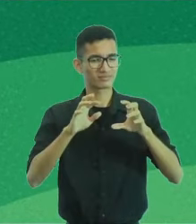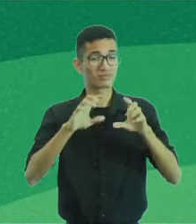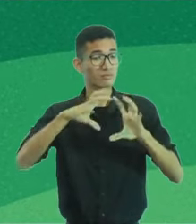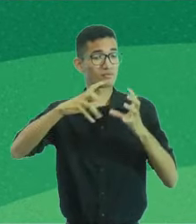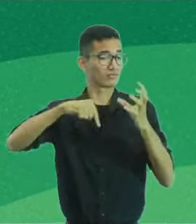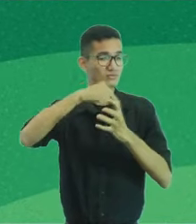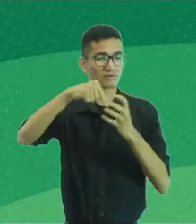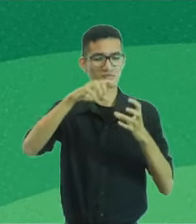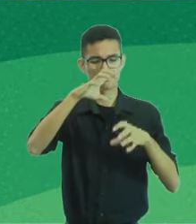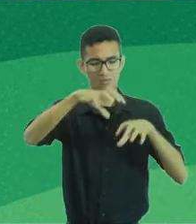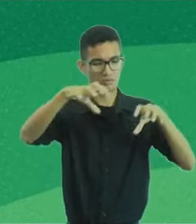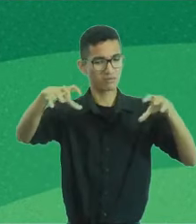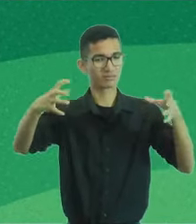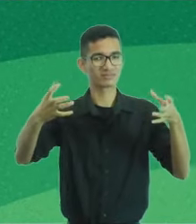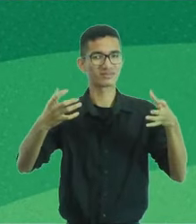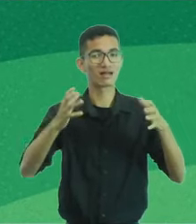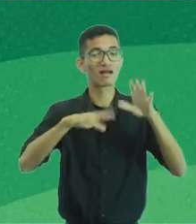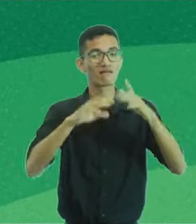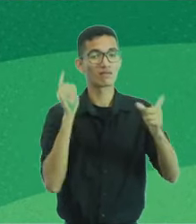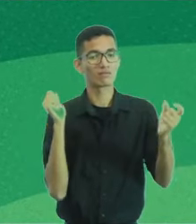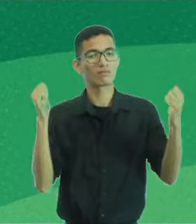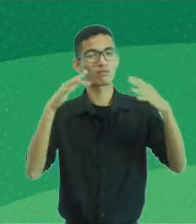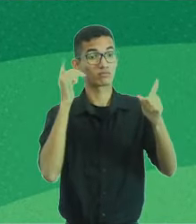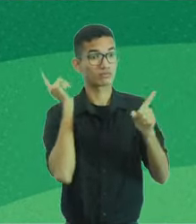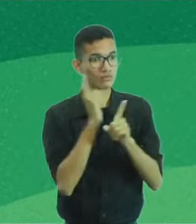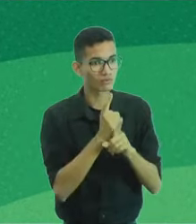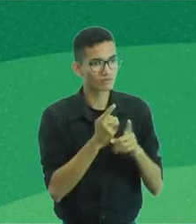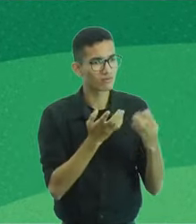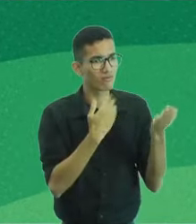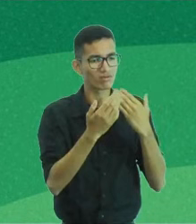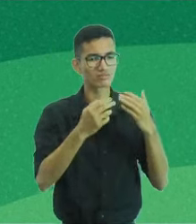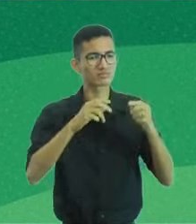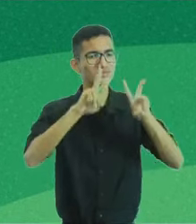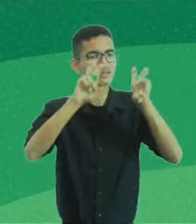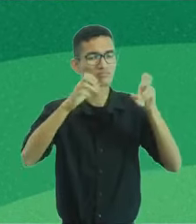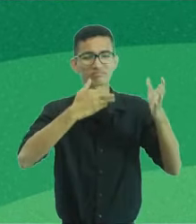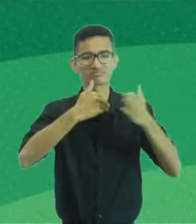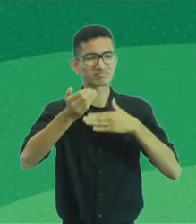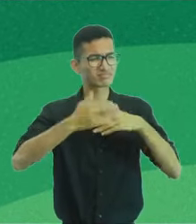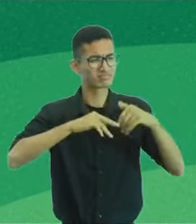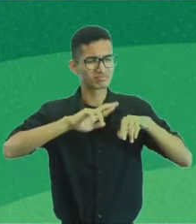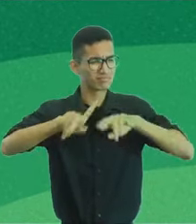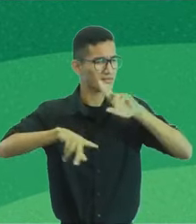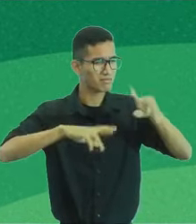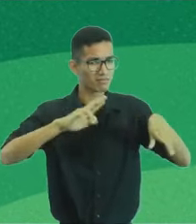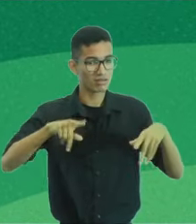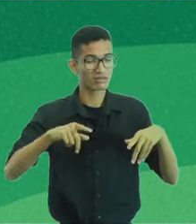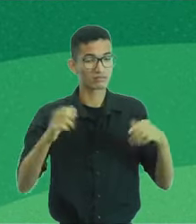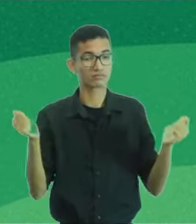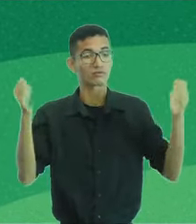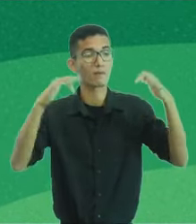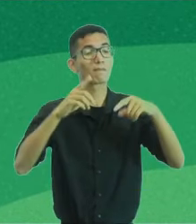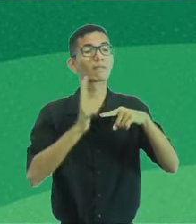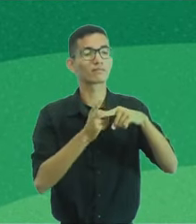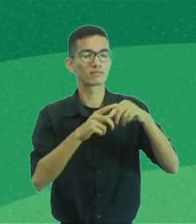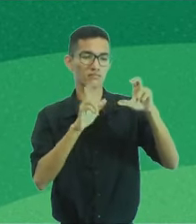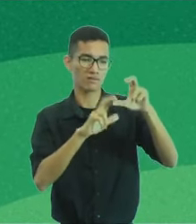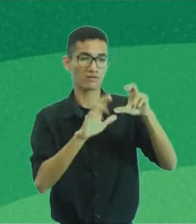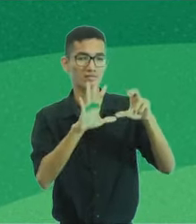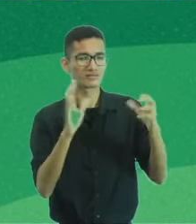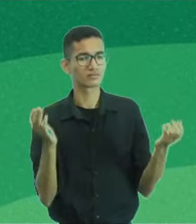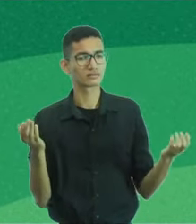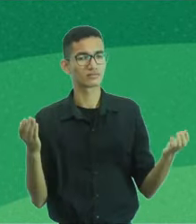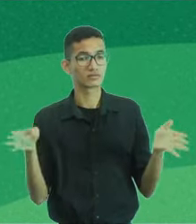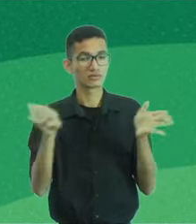a gente se encontra e fala sobre coisas completamente aleatórias e a gente veio por causa do Python mas a gente chega aqui e